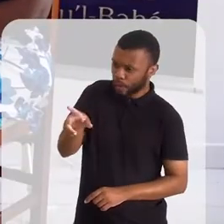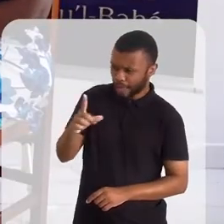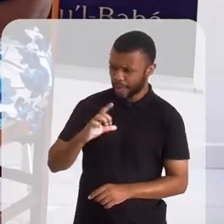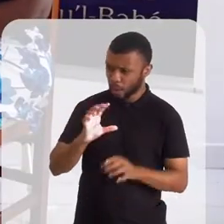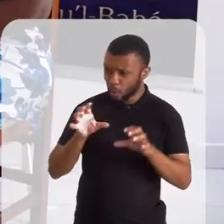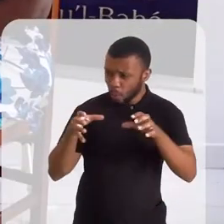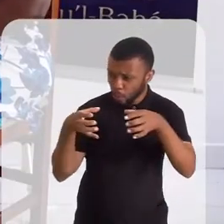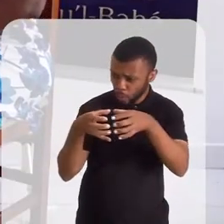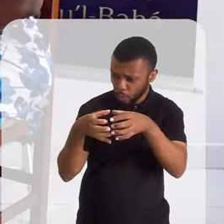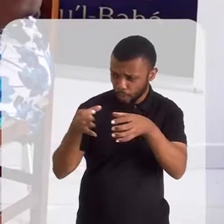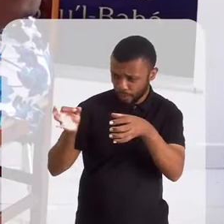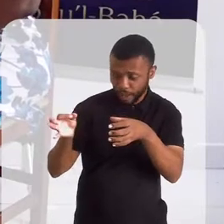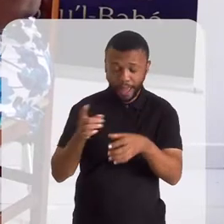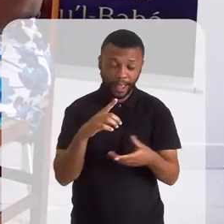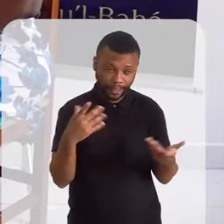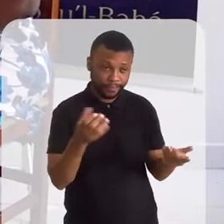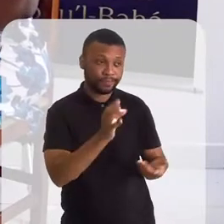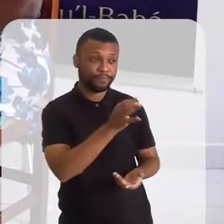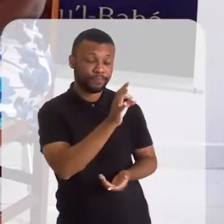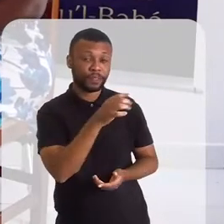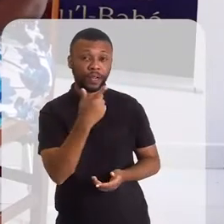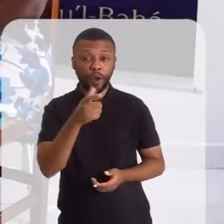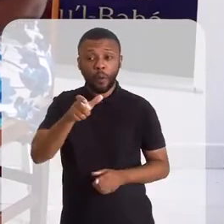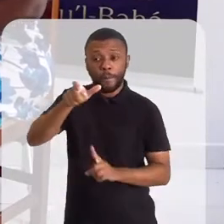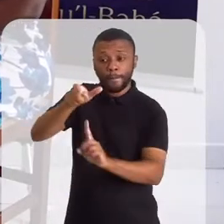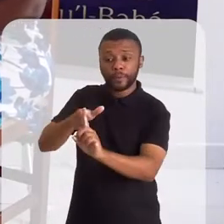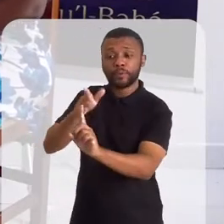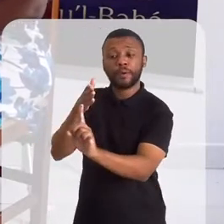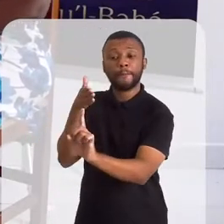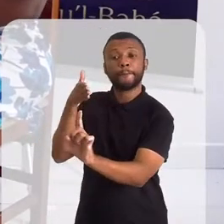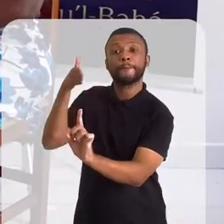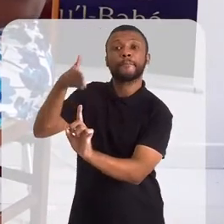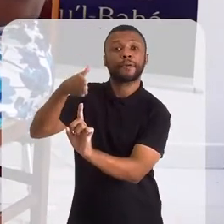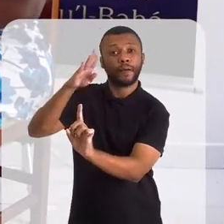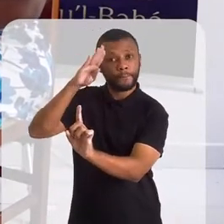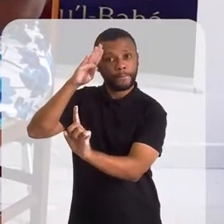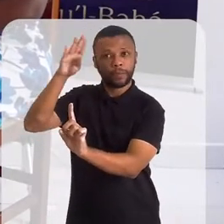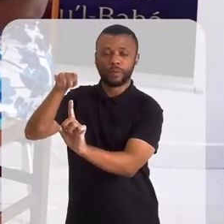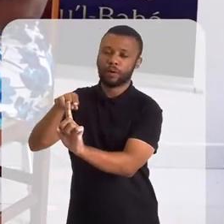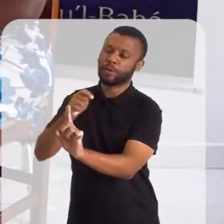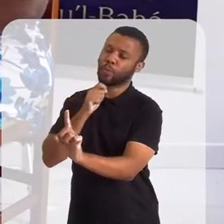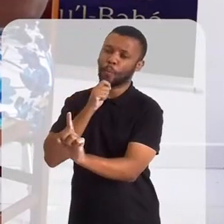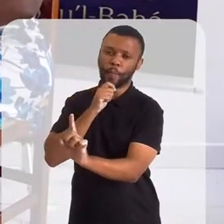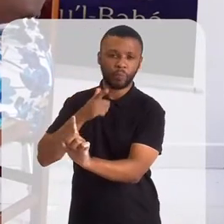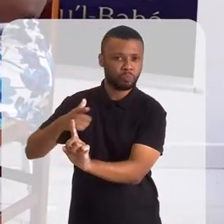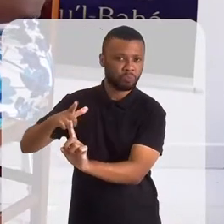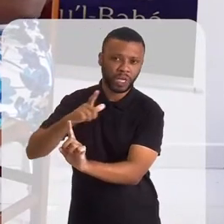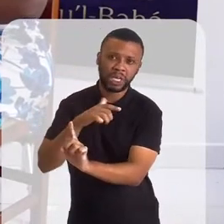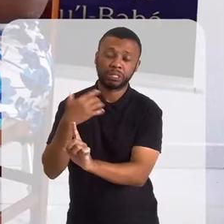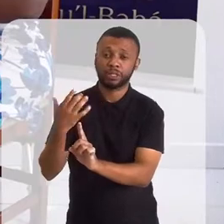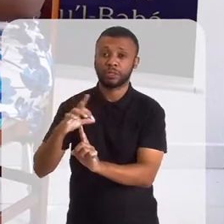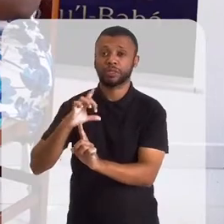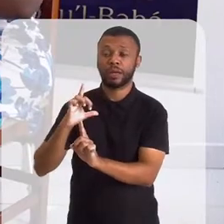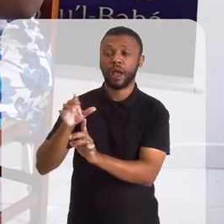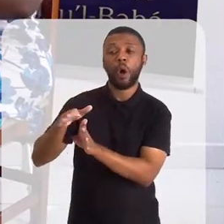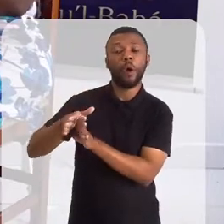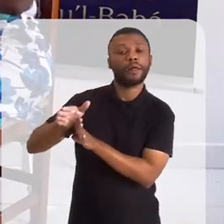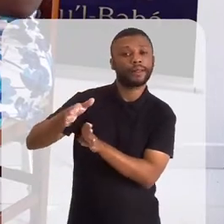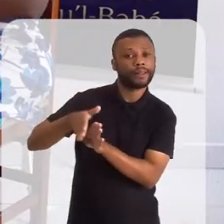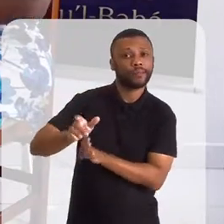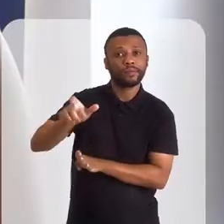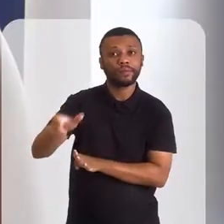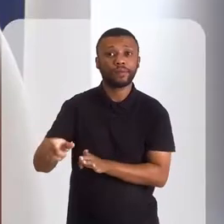isso? É uma Isso. comunidade. Aqui na fé Bahá'í a gente não tem uma pessoa, uma figura central que a gente